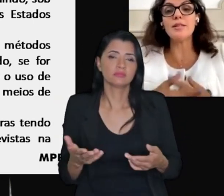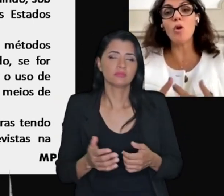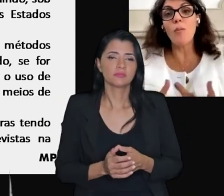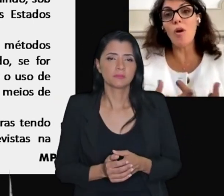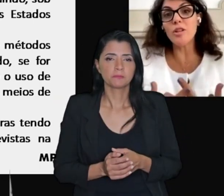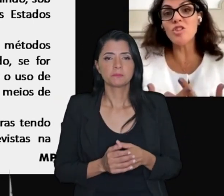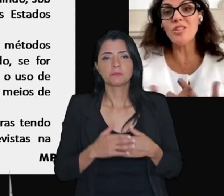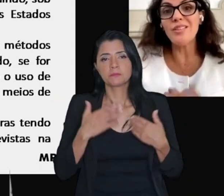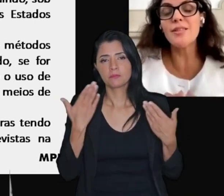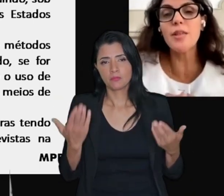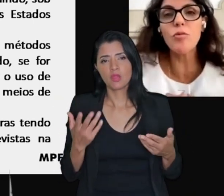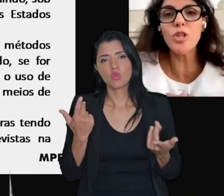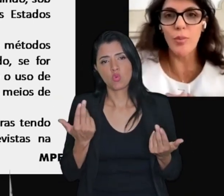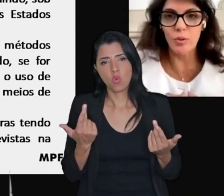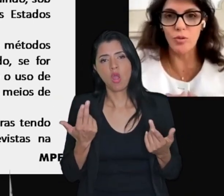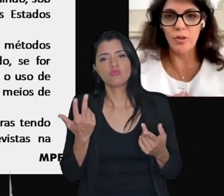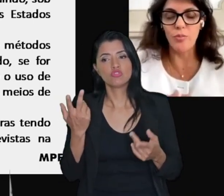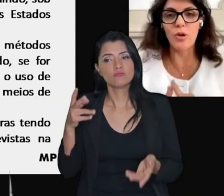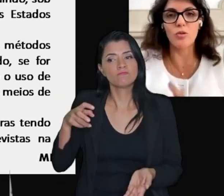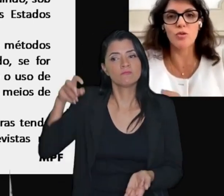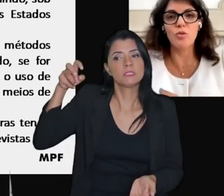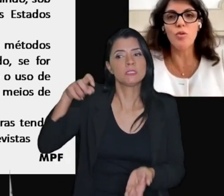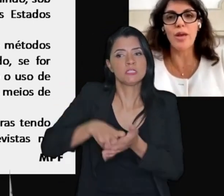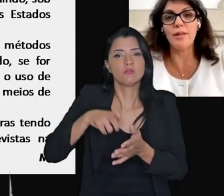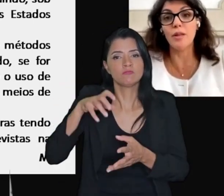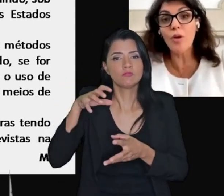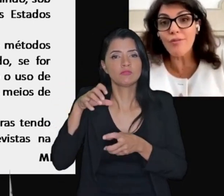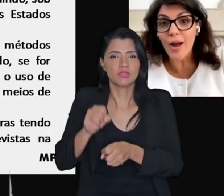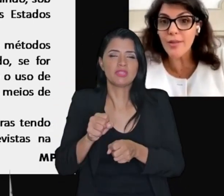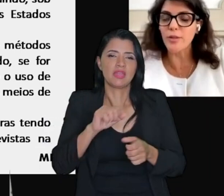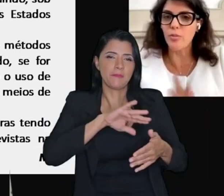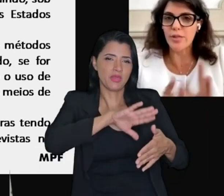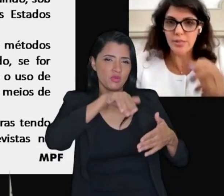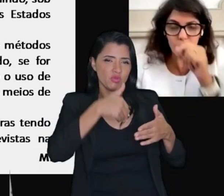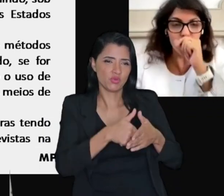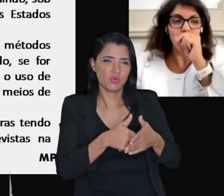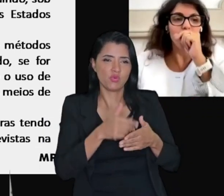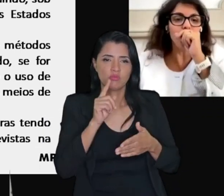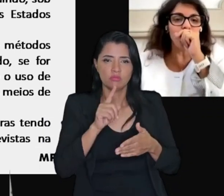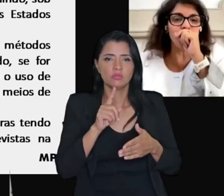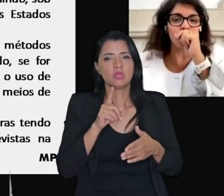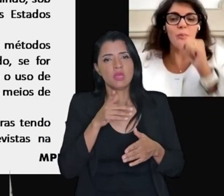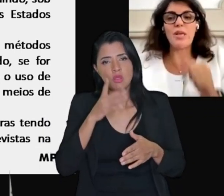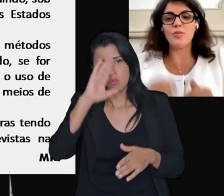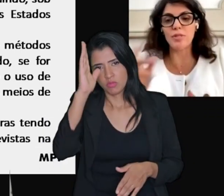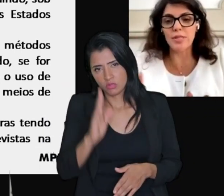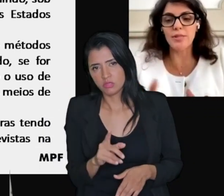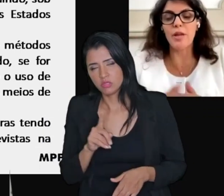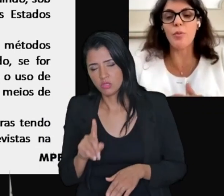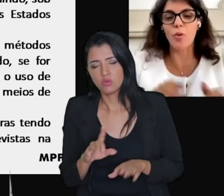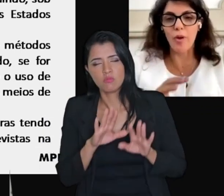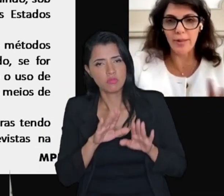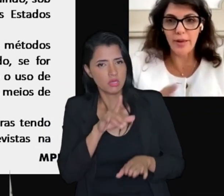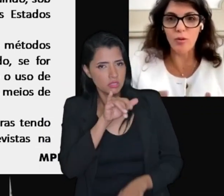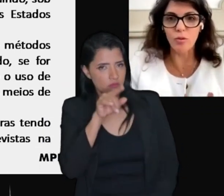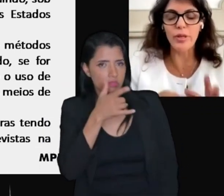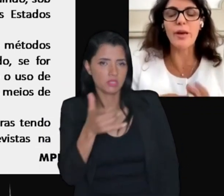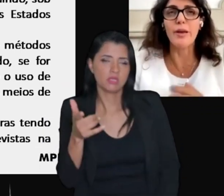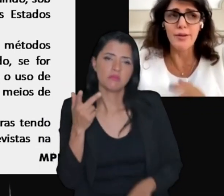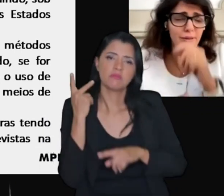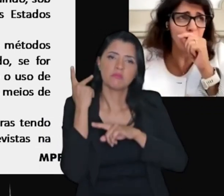Então, assim como a ordem de detenção de captura do Mercosul, que ainda não é válida no Brasil, mas se vocês quiserem